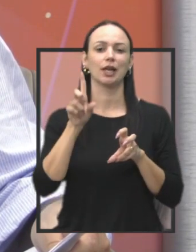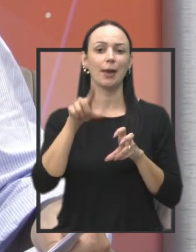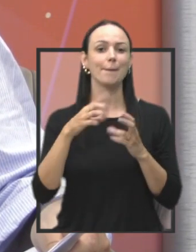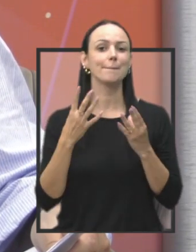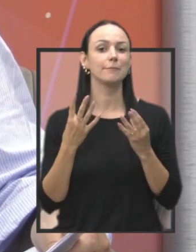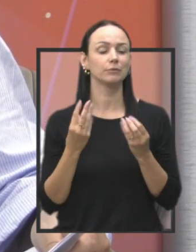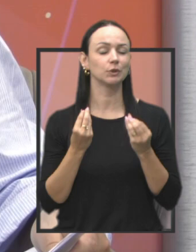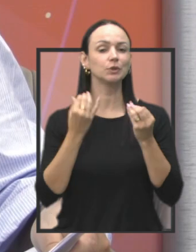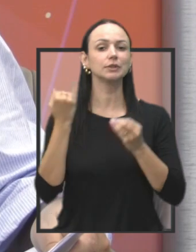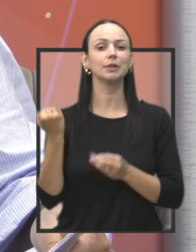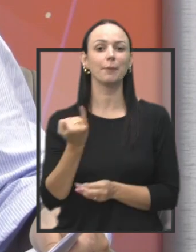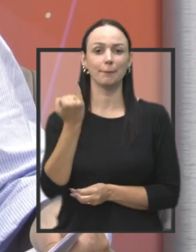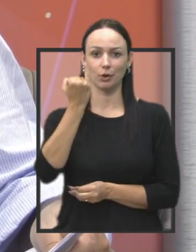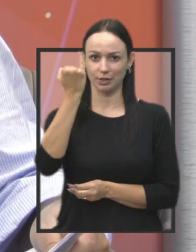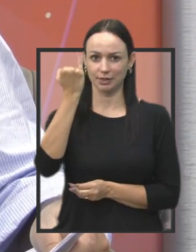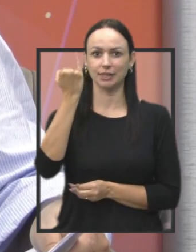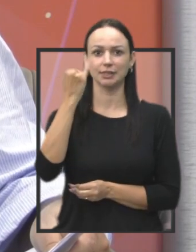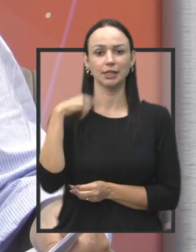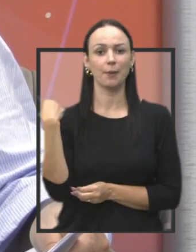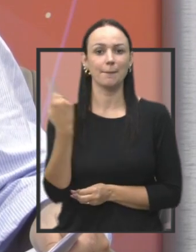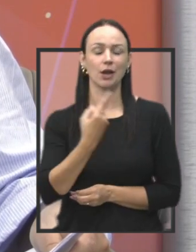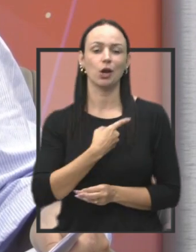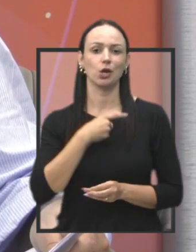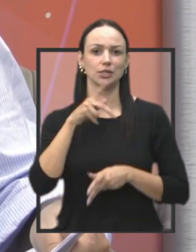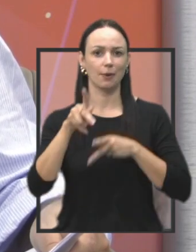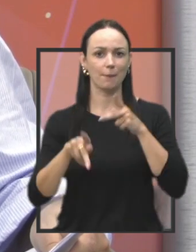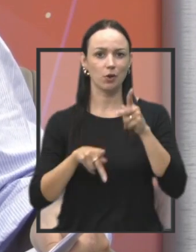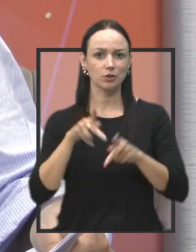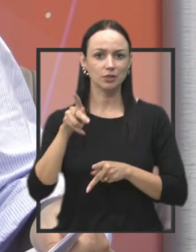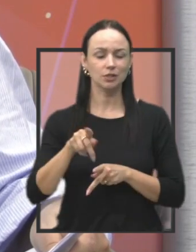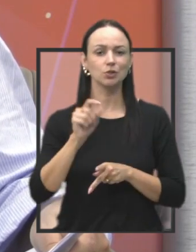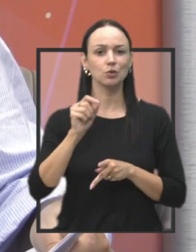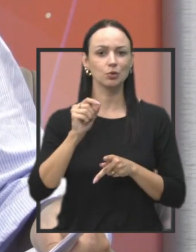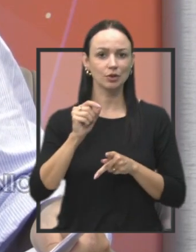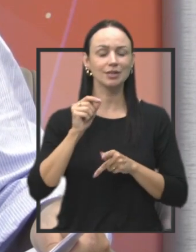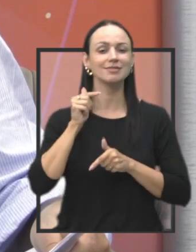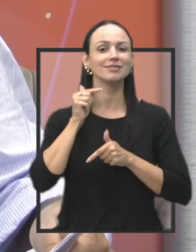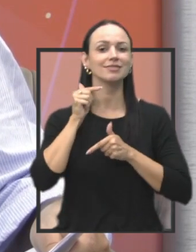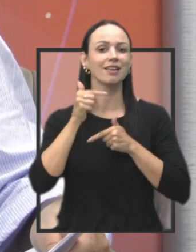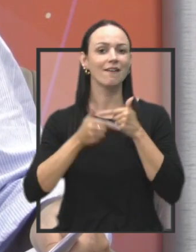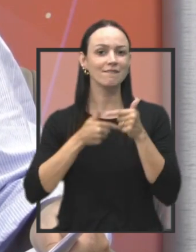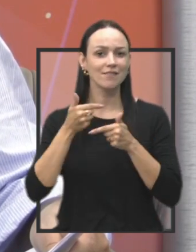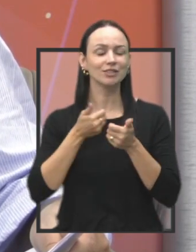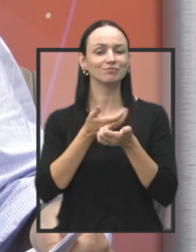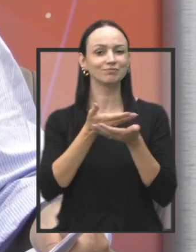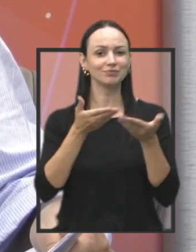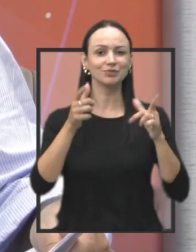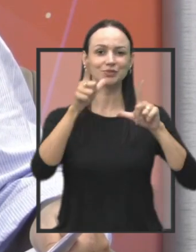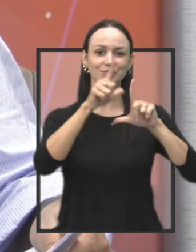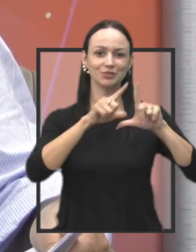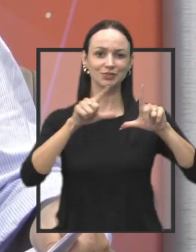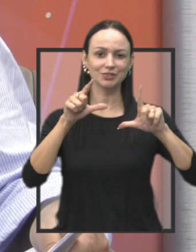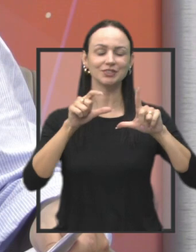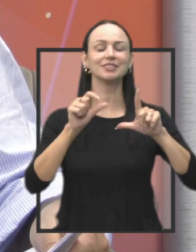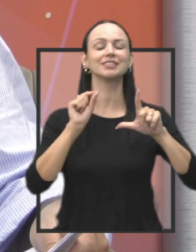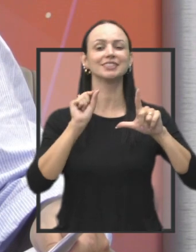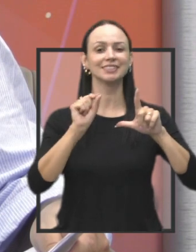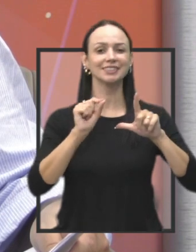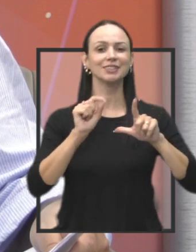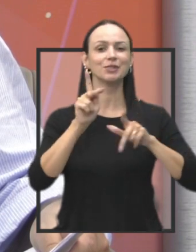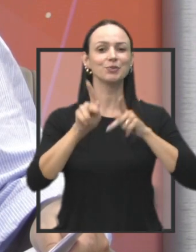tanta importância, relevante para a nossa população, essa prestação de serviço que a TV Câmara proporciona para toda a